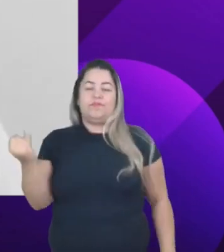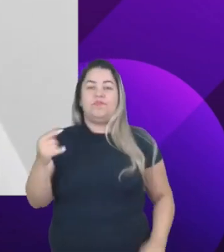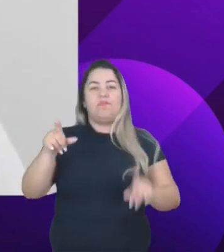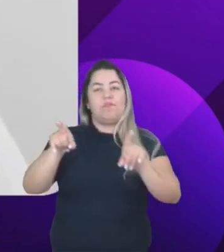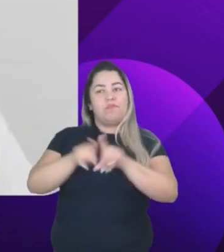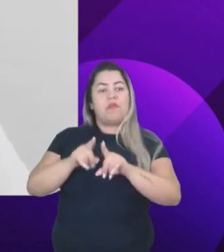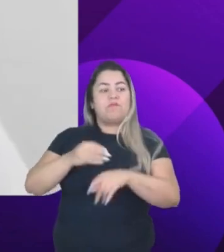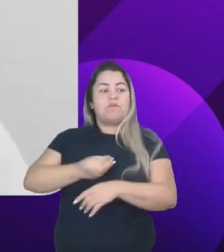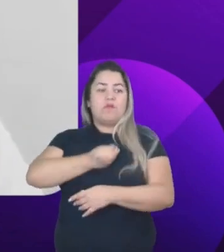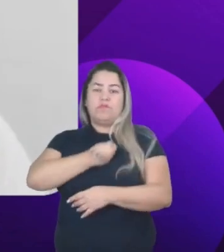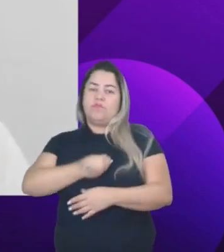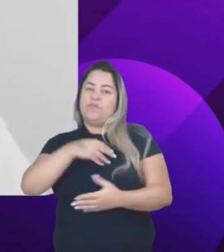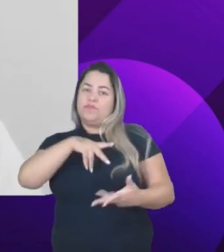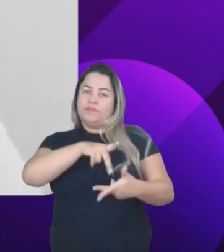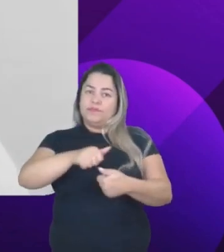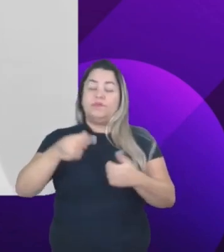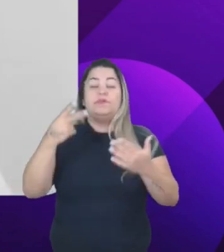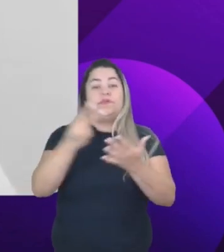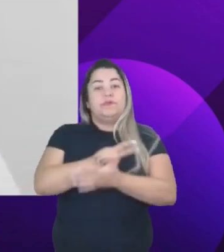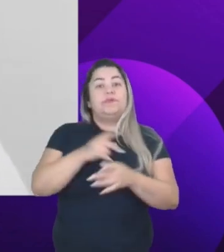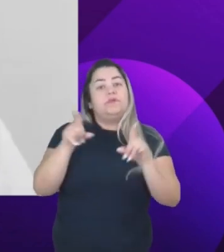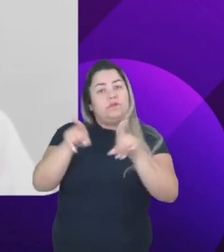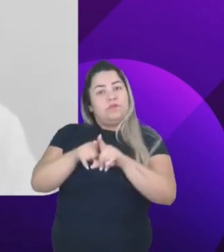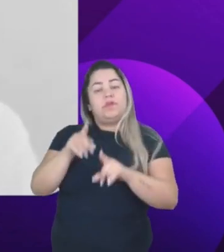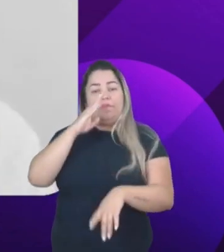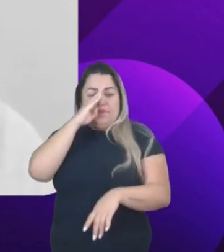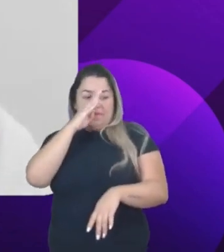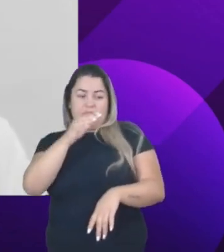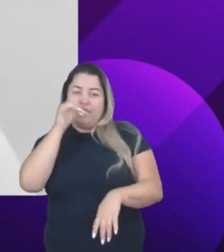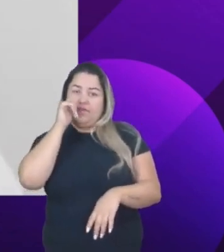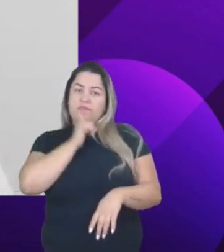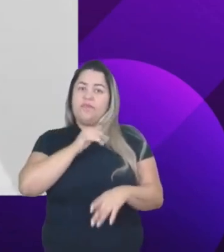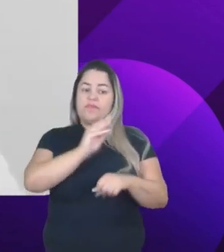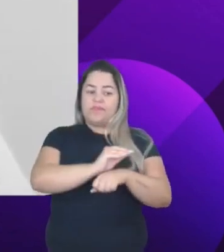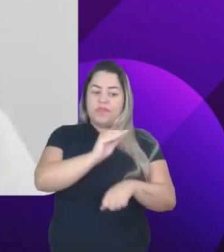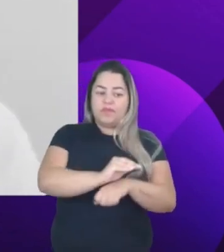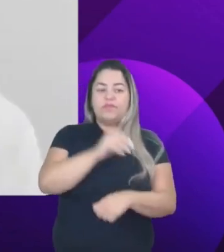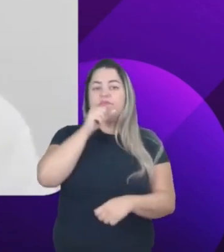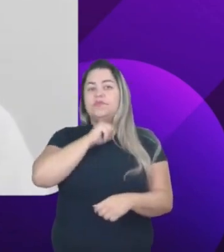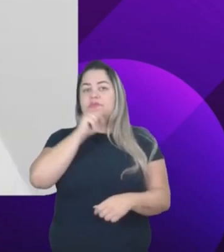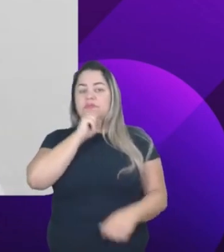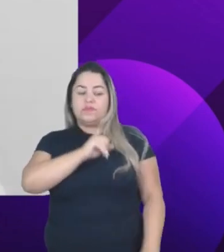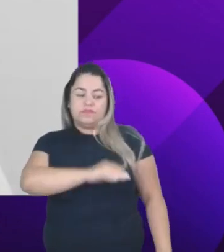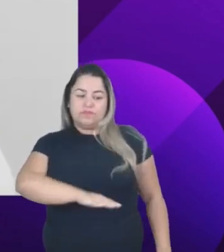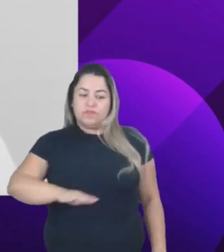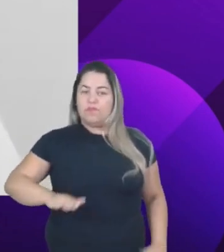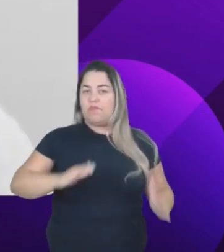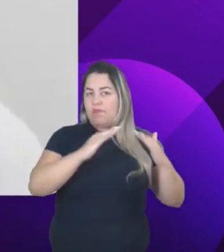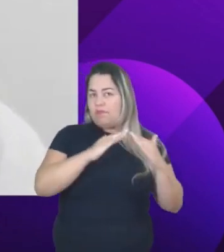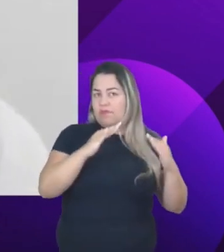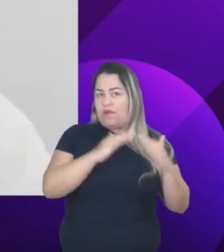da vida. O mundo funciona principalmente porque as mulheres cuidam dos idosos, das crianças, cuidam das